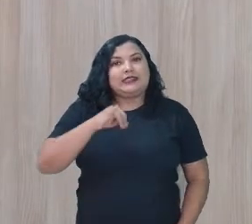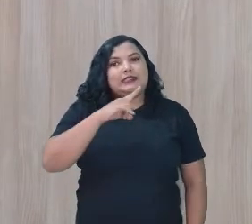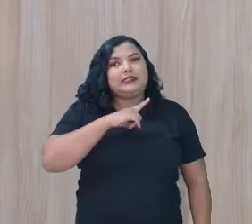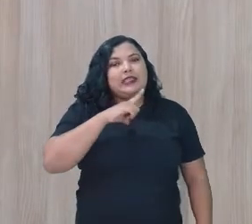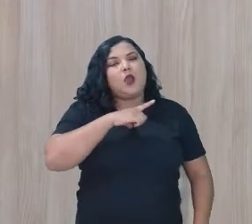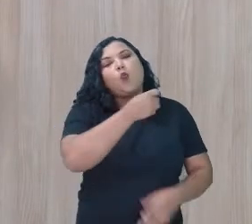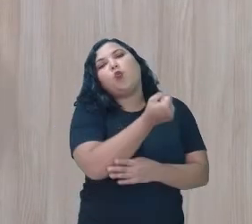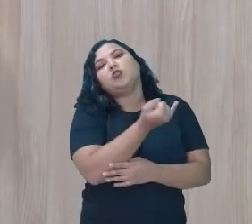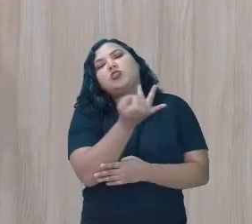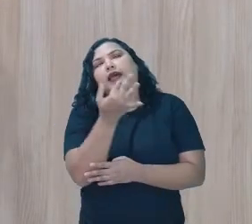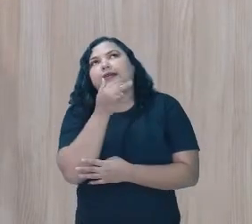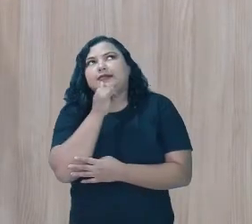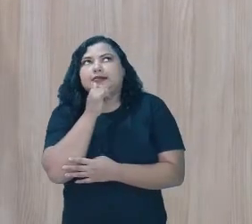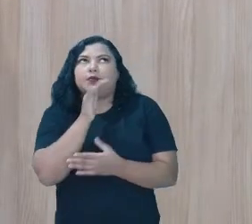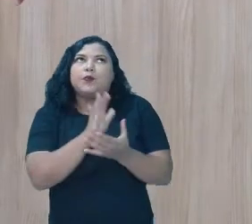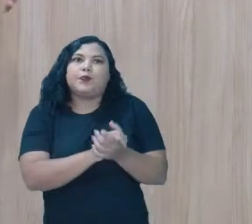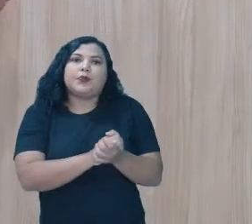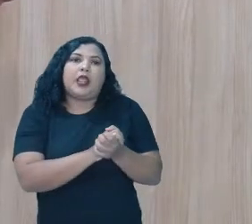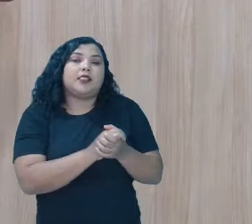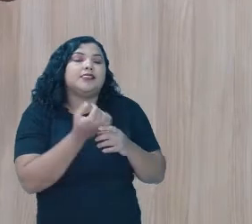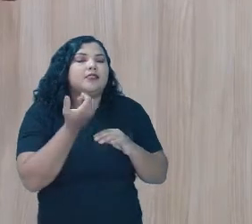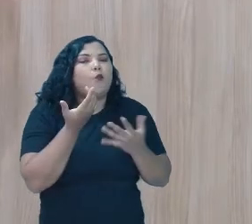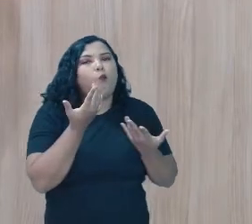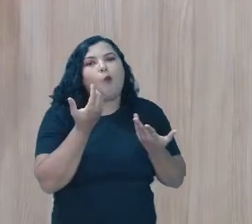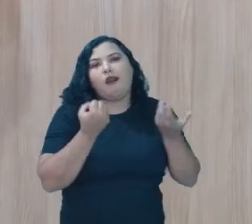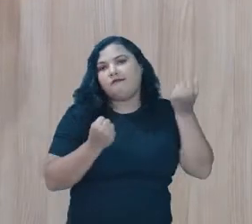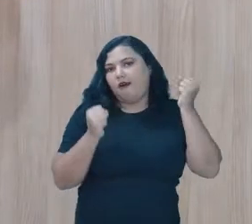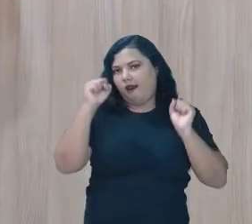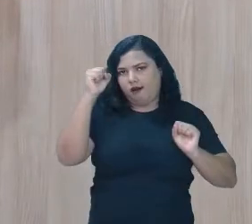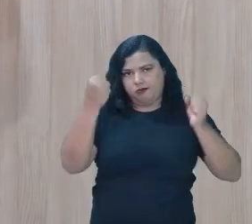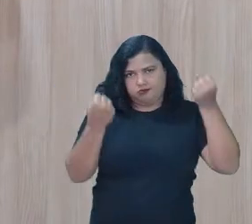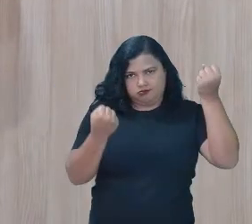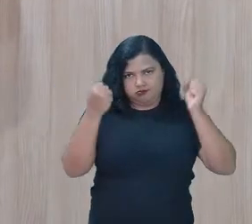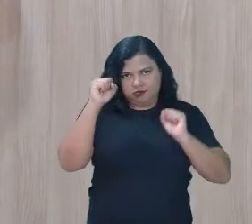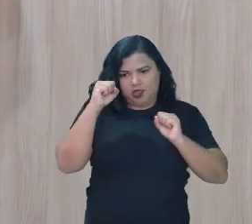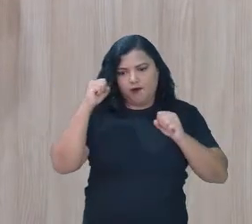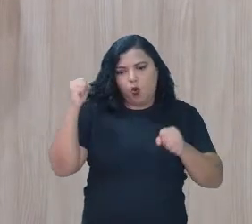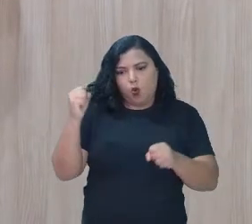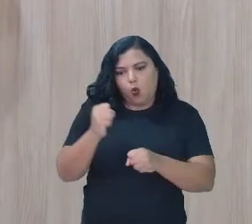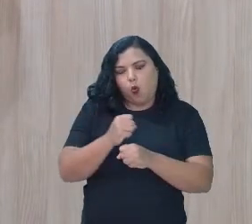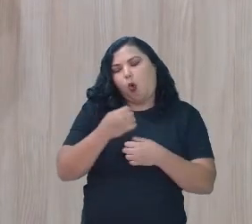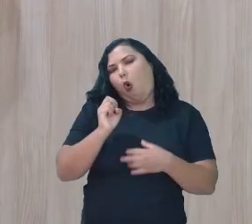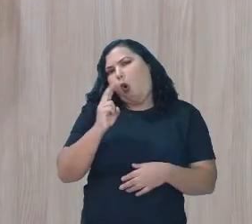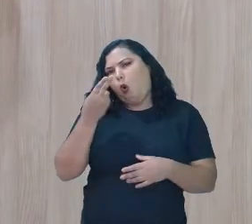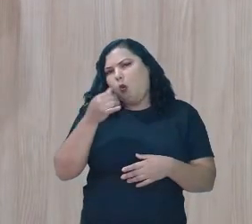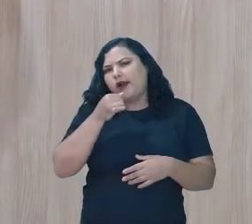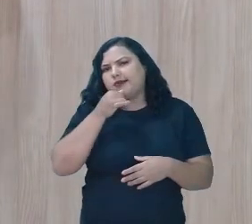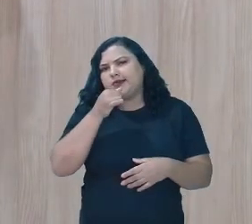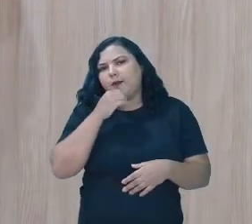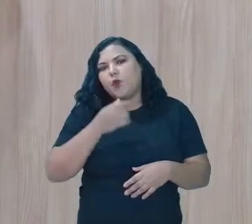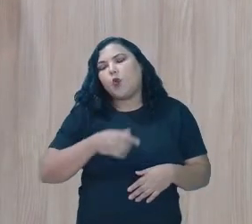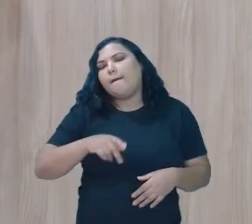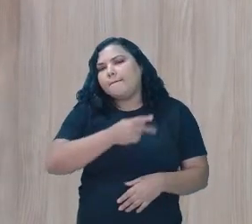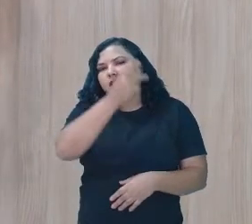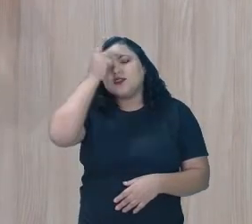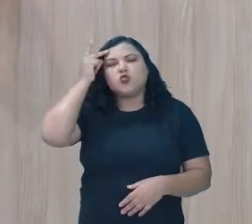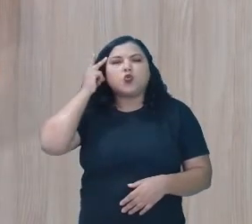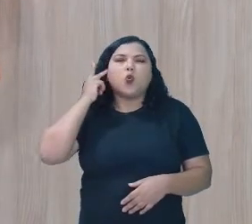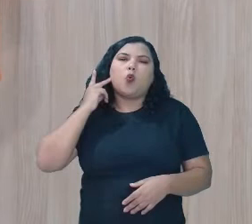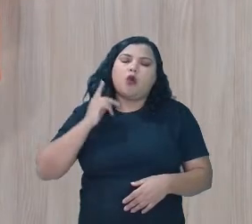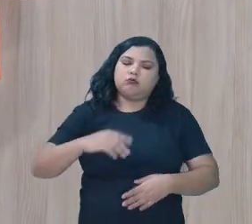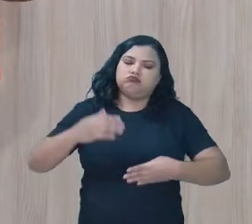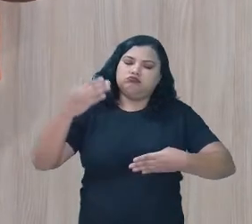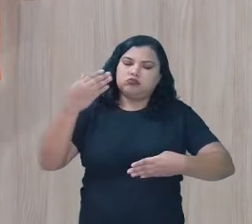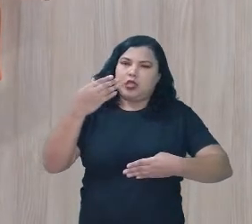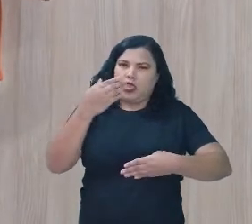a quantidade de trabalhadores necessários para construir um muro, tá? Em relação ao tempo. Então,